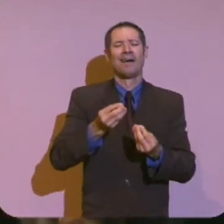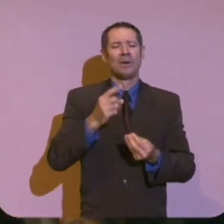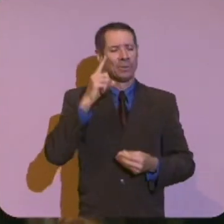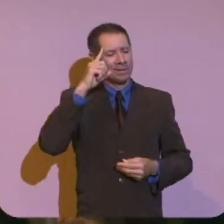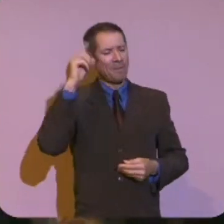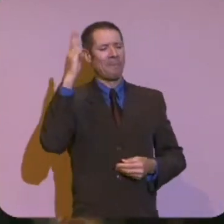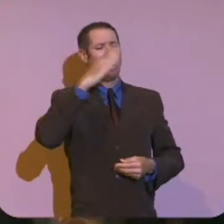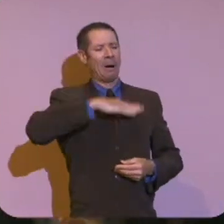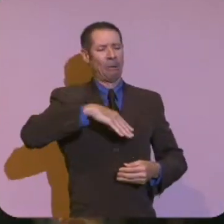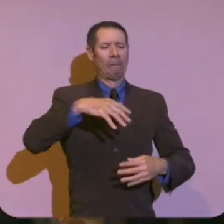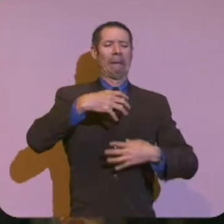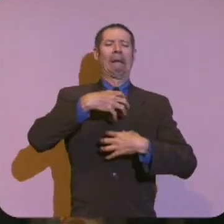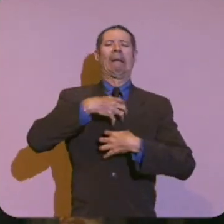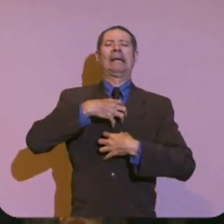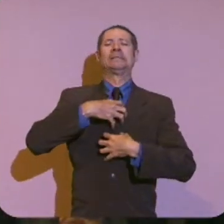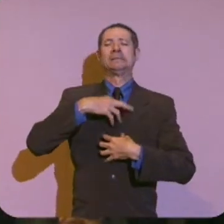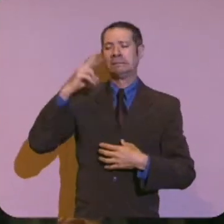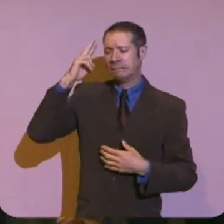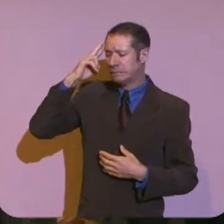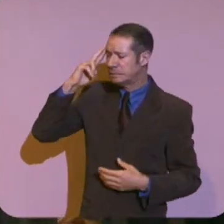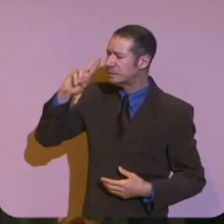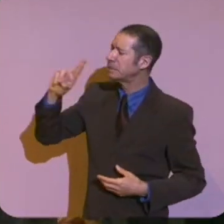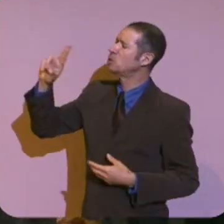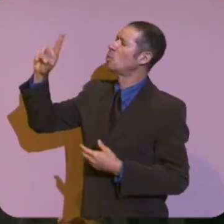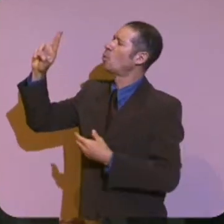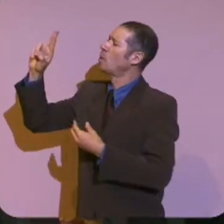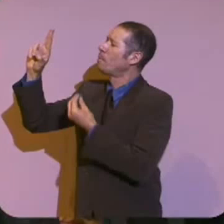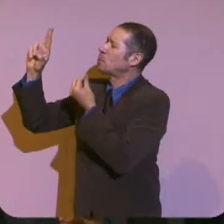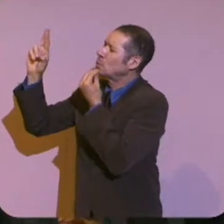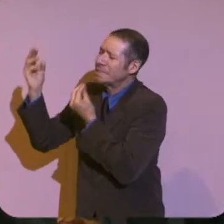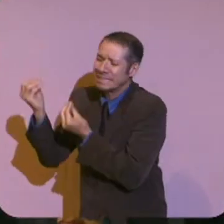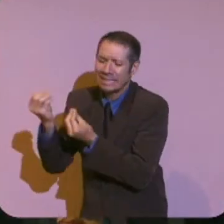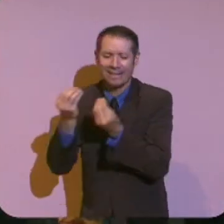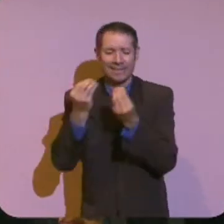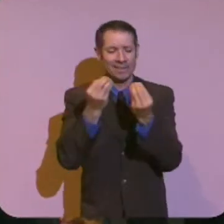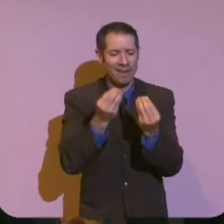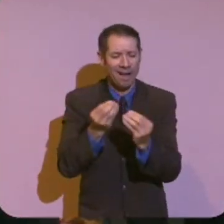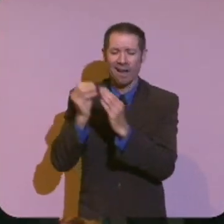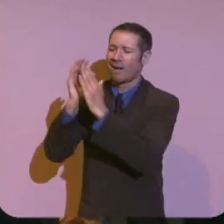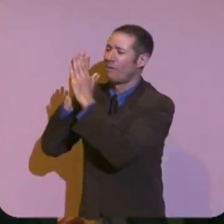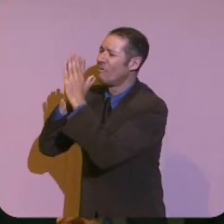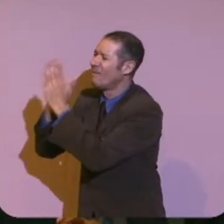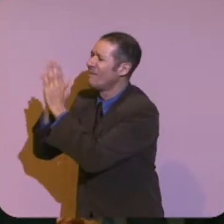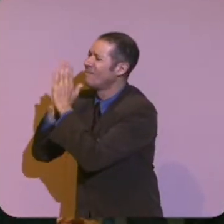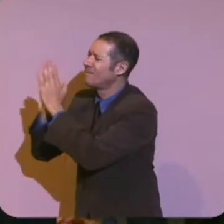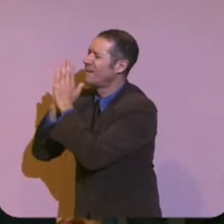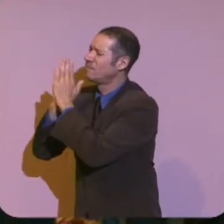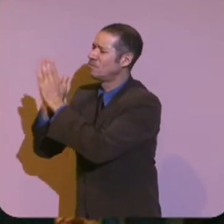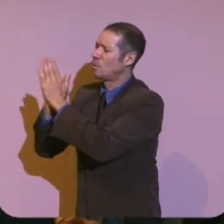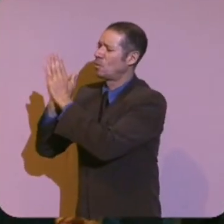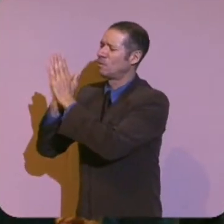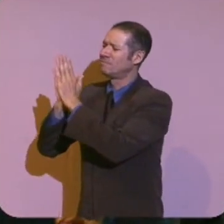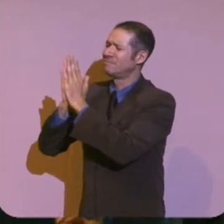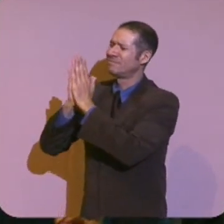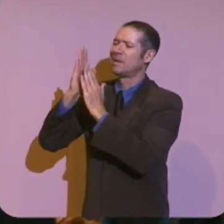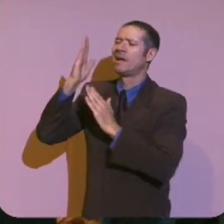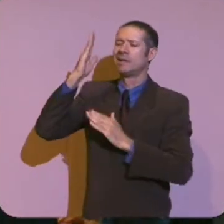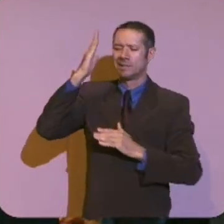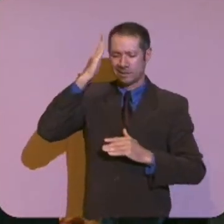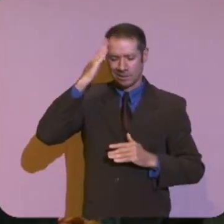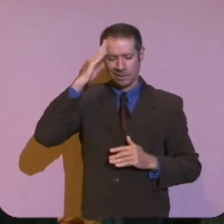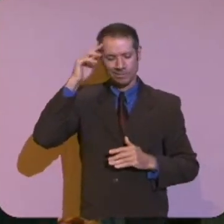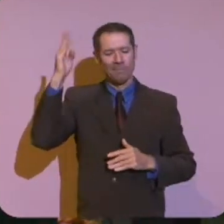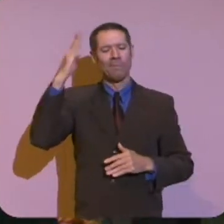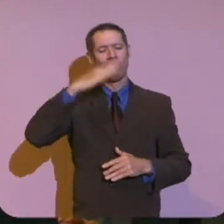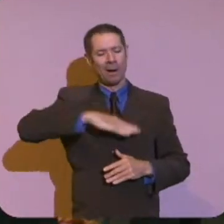vir. Então, Senhor, dá mais uma oportunidade, por favor, porque eu sei que o dia mau vai